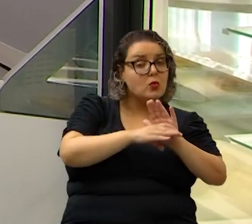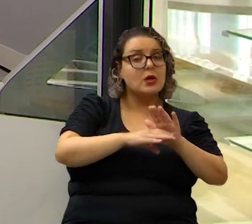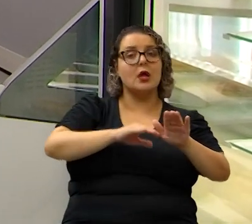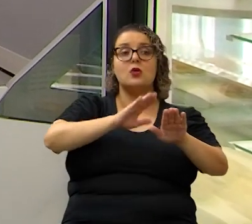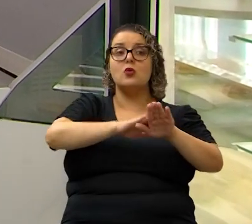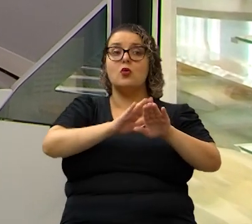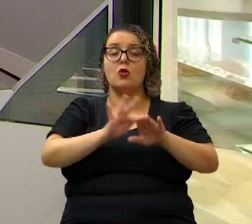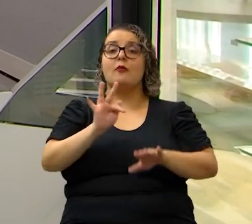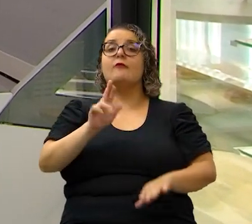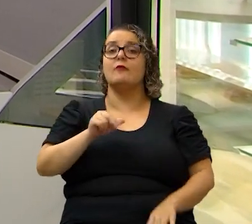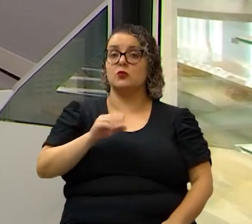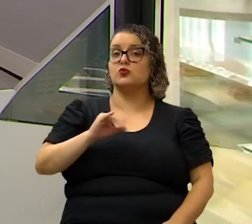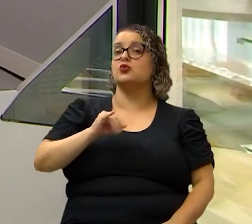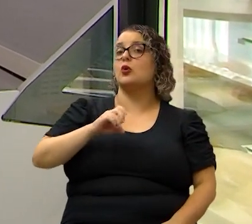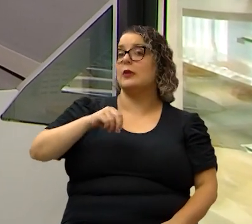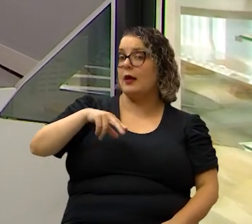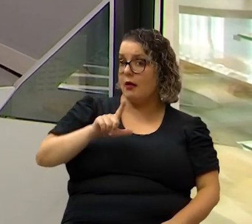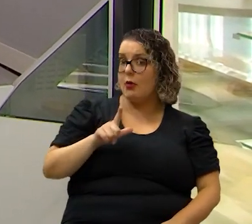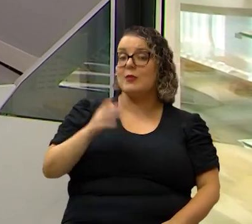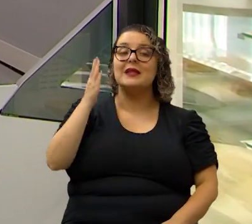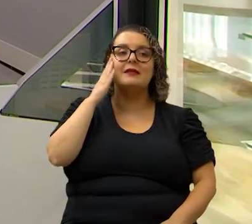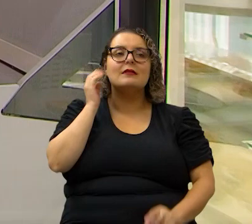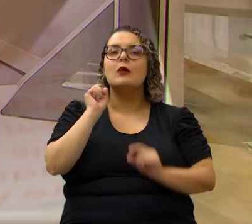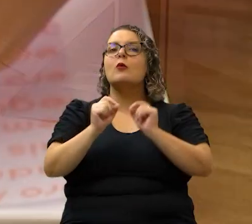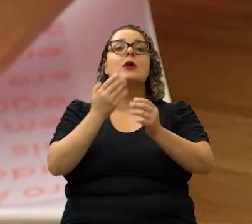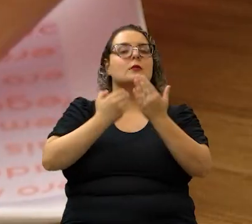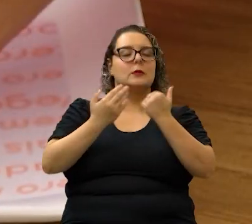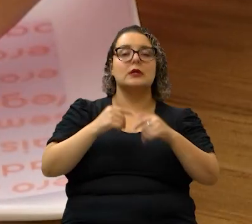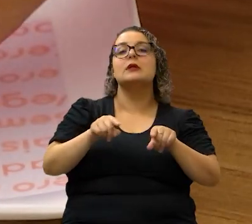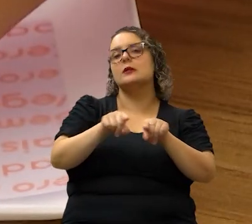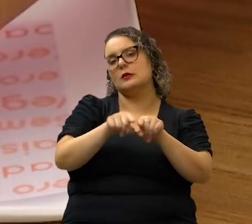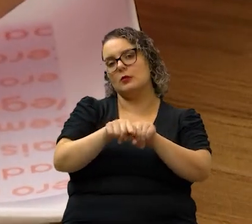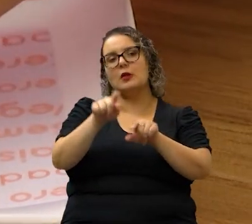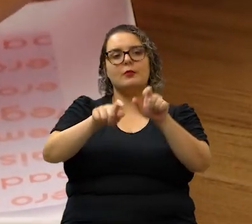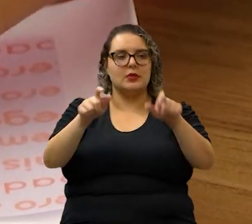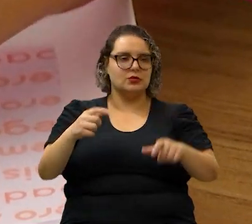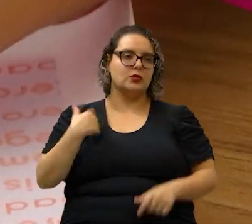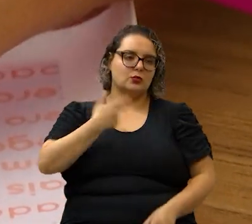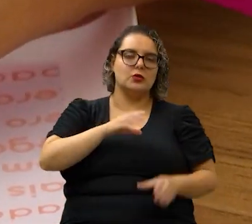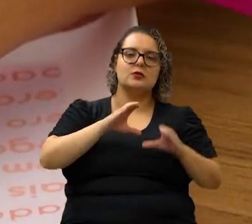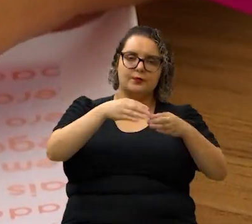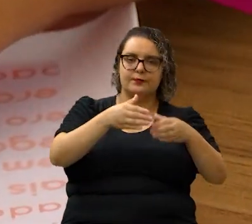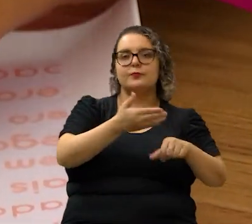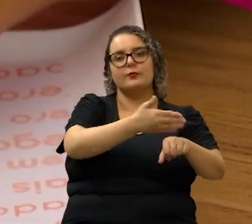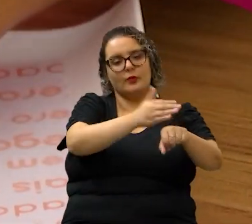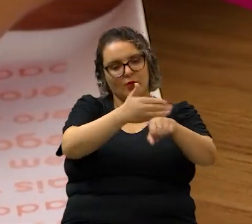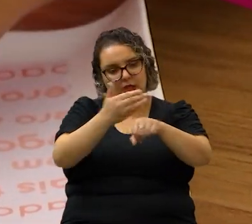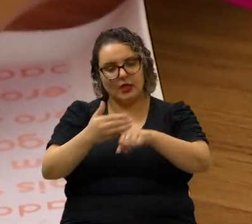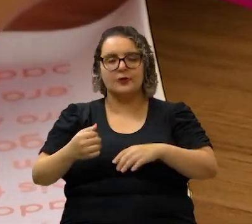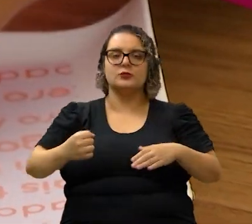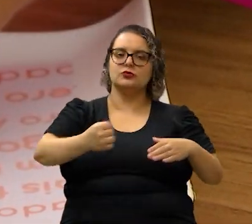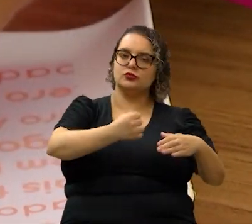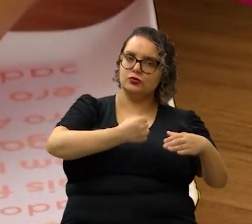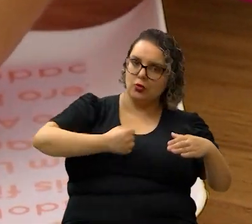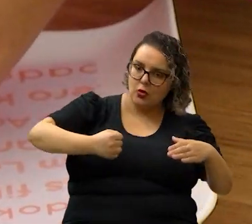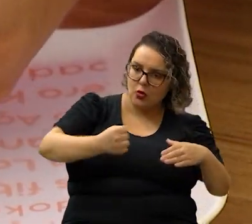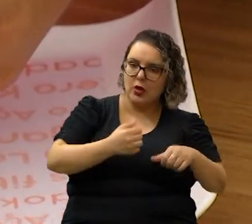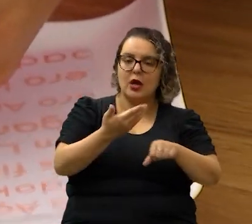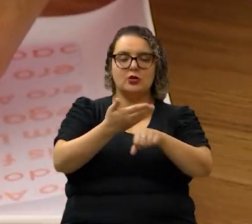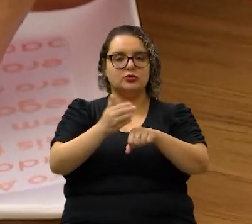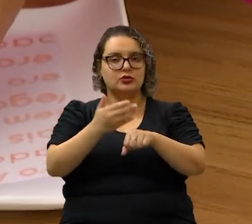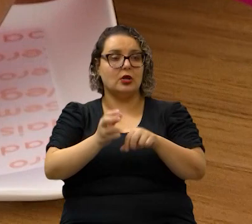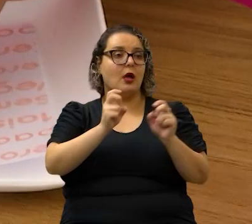conceito funcional para as pessoas entenderem o que elas estão consumindo, e pessoas também na nossa equipe agora que vão dar os treinamentos de